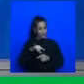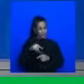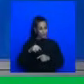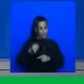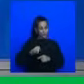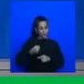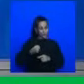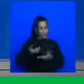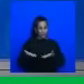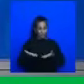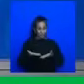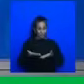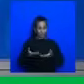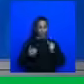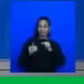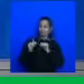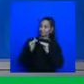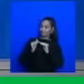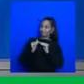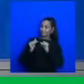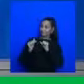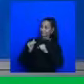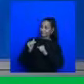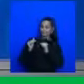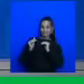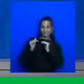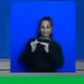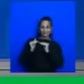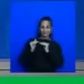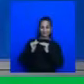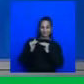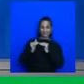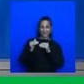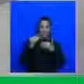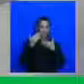confirmam os números sorteados agora? Sim, confirmo. Muito obrigada.